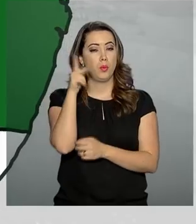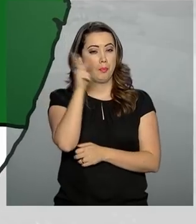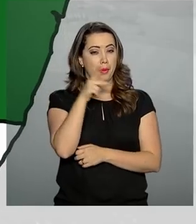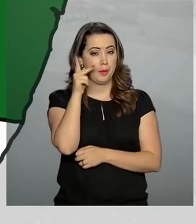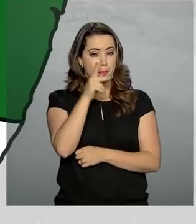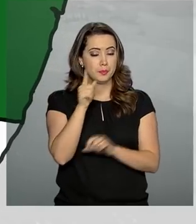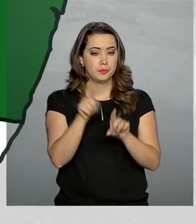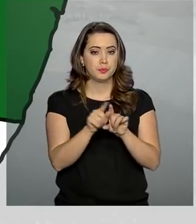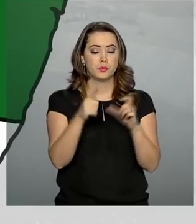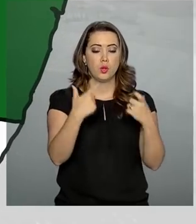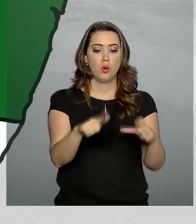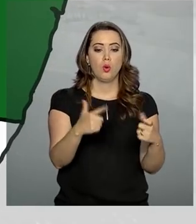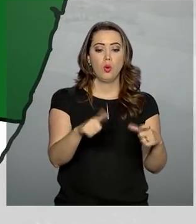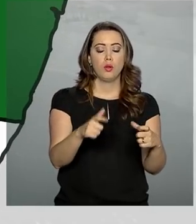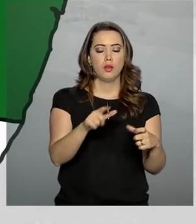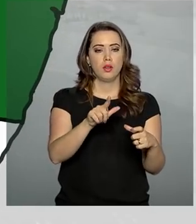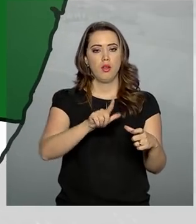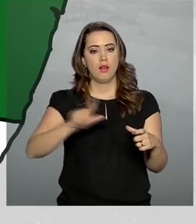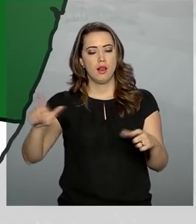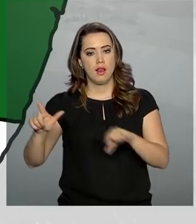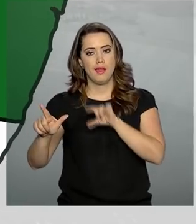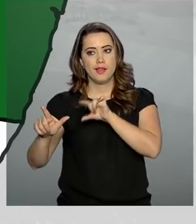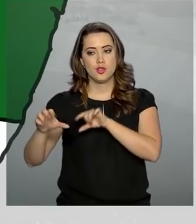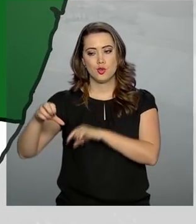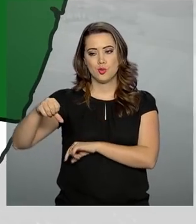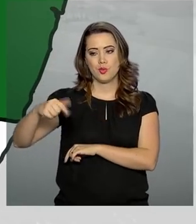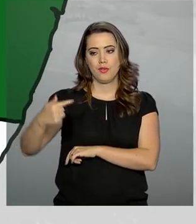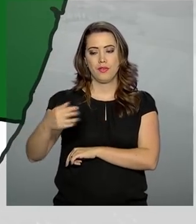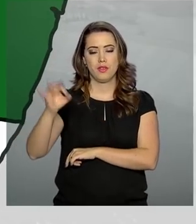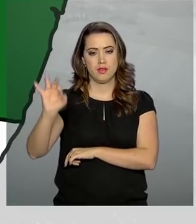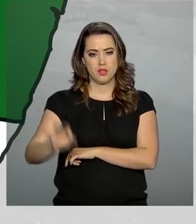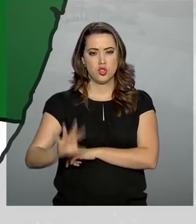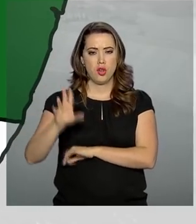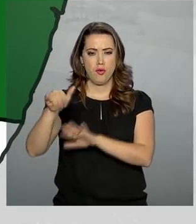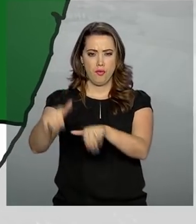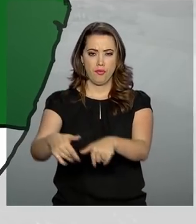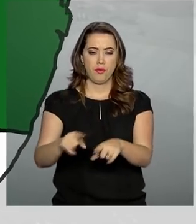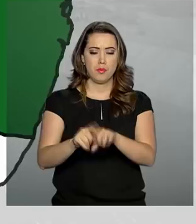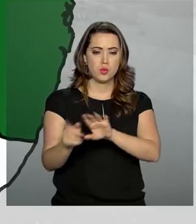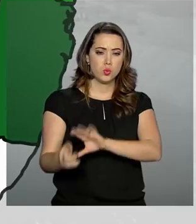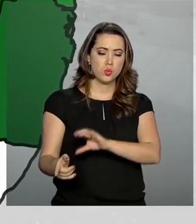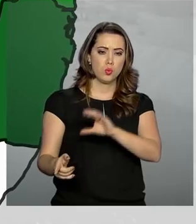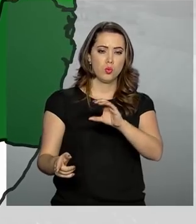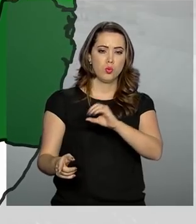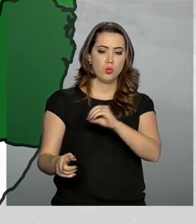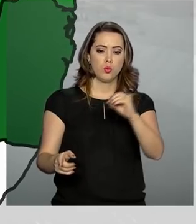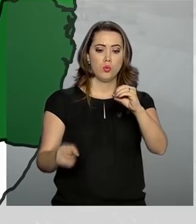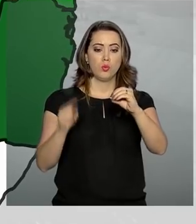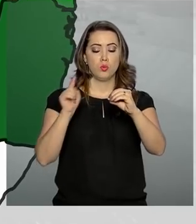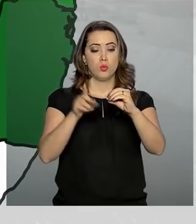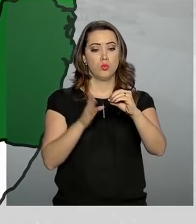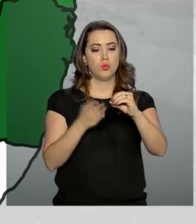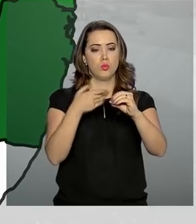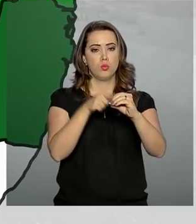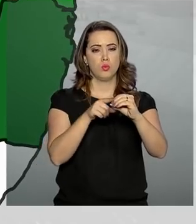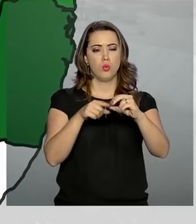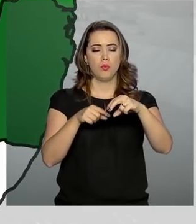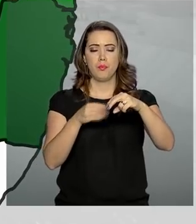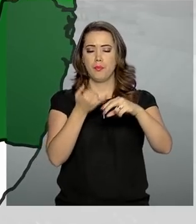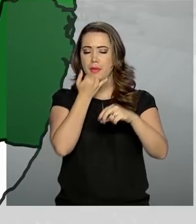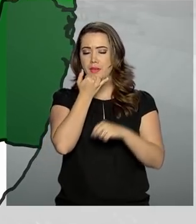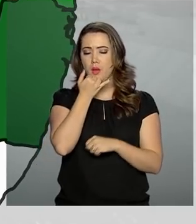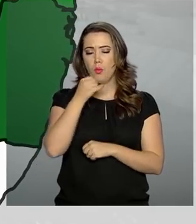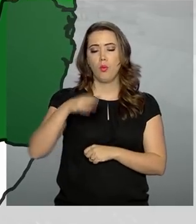leste está com 97% das obras concluídas. Já o outro eixo de transferência de água, o